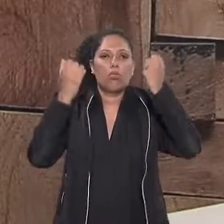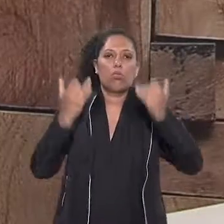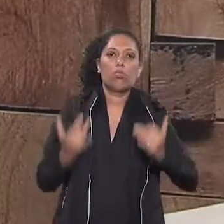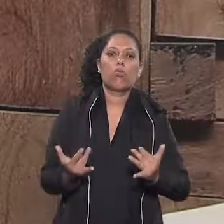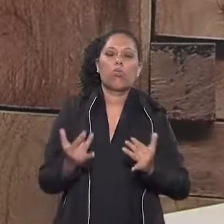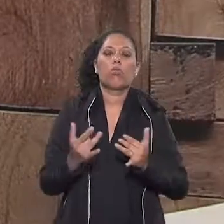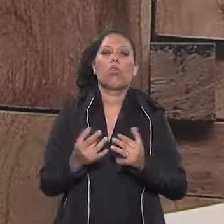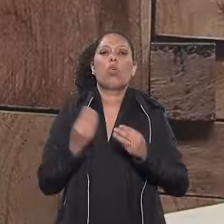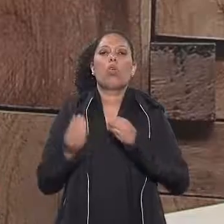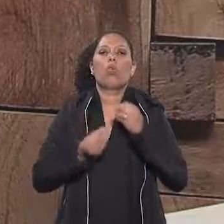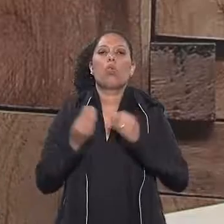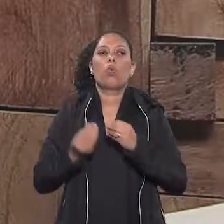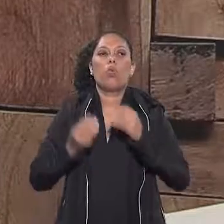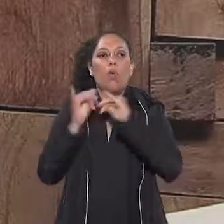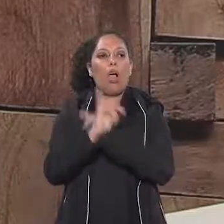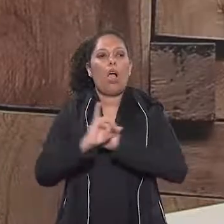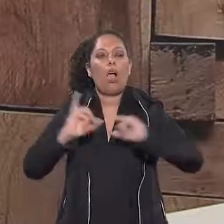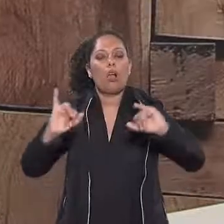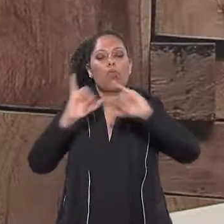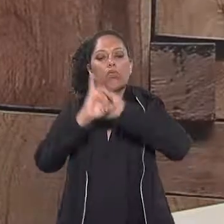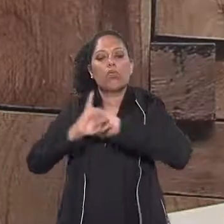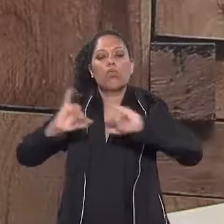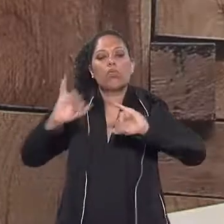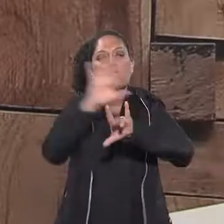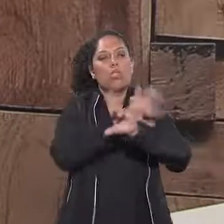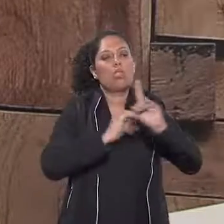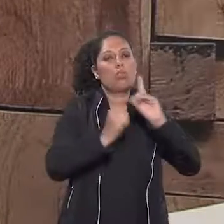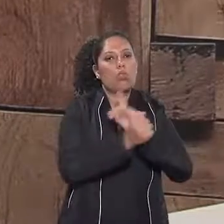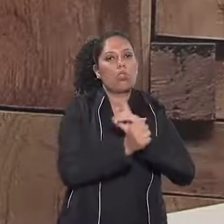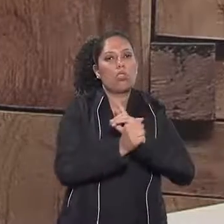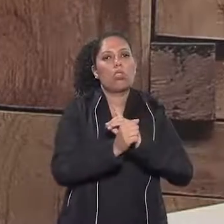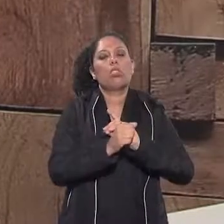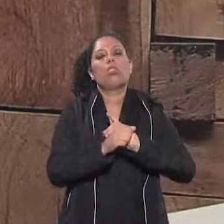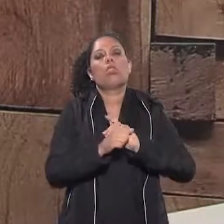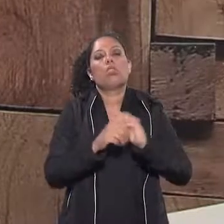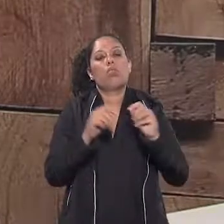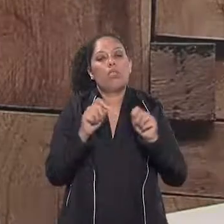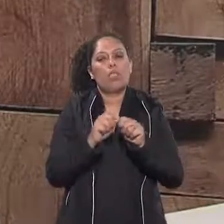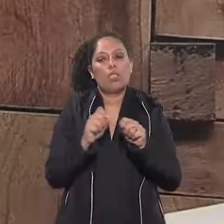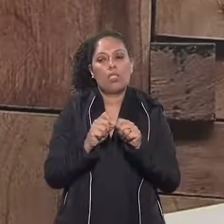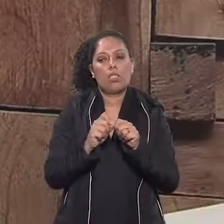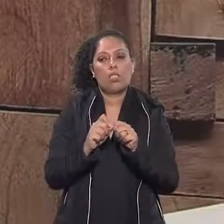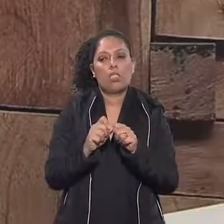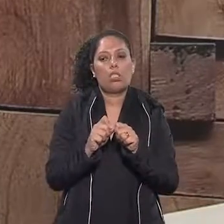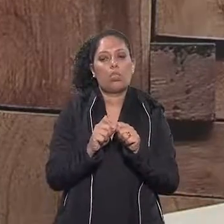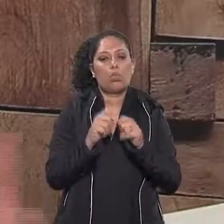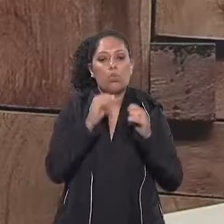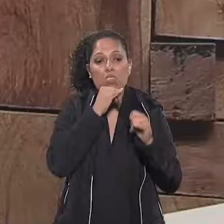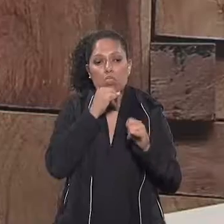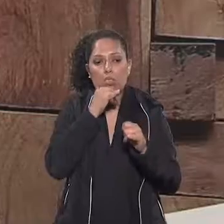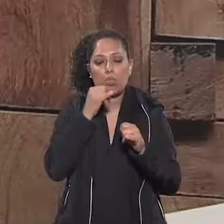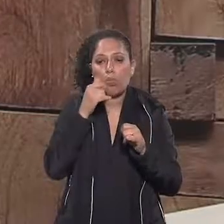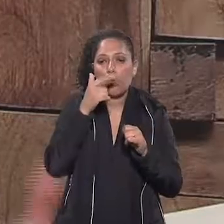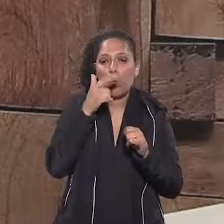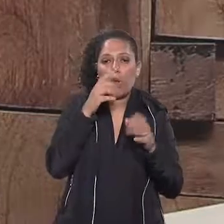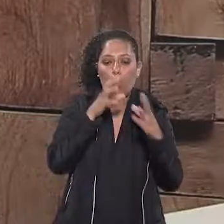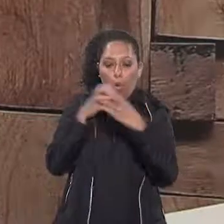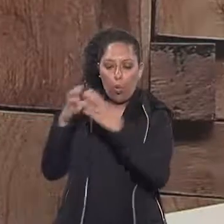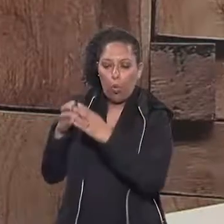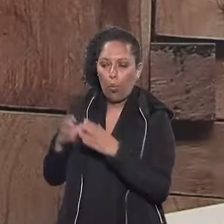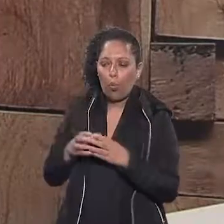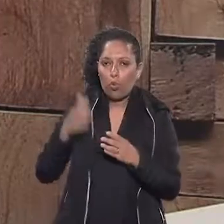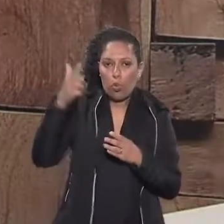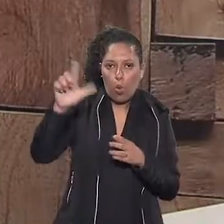pode levar essa mensagem para mais pessoas, fazer com que esse modelo seja cada vez mais acessível para outros